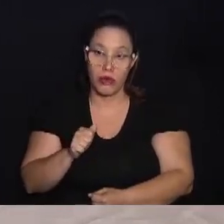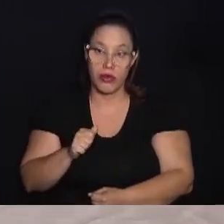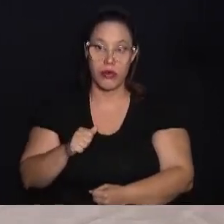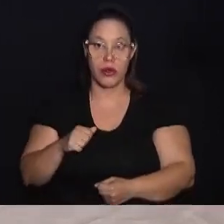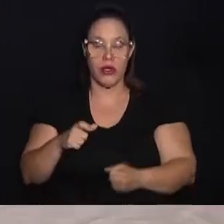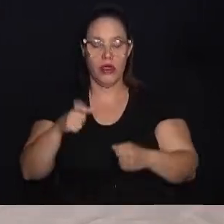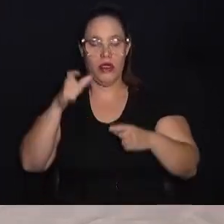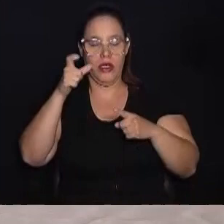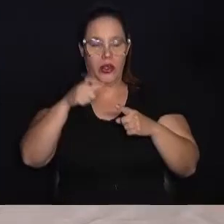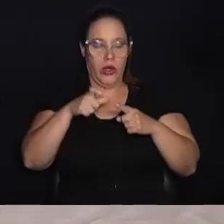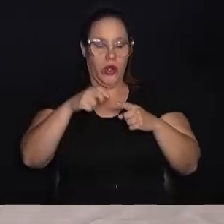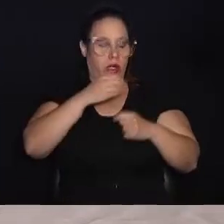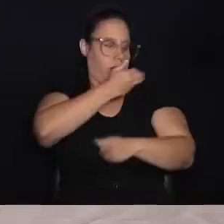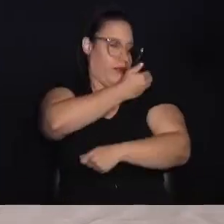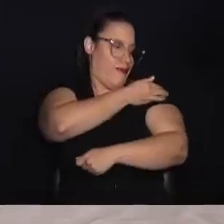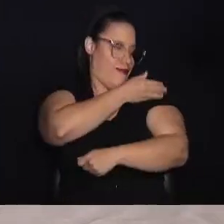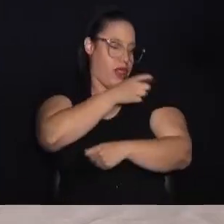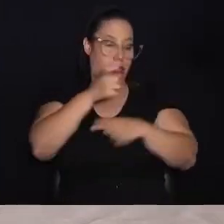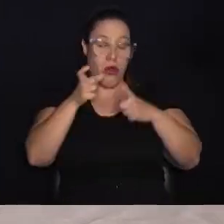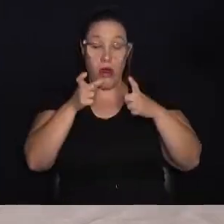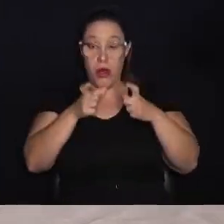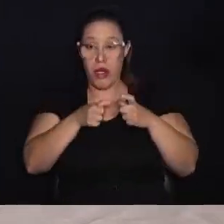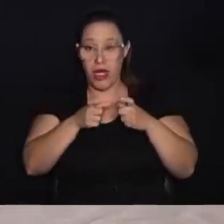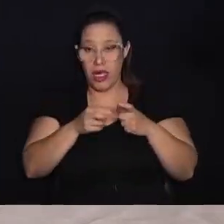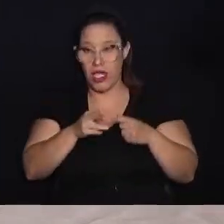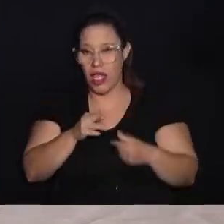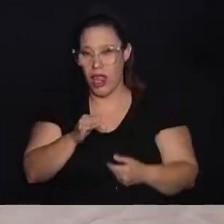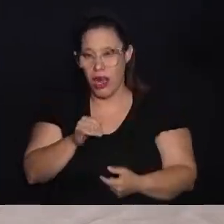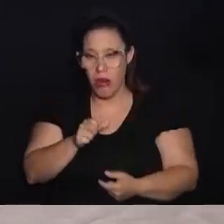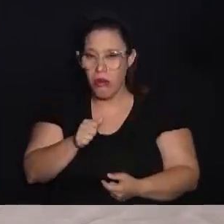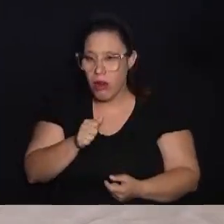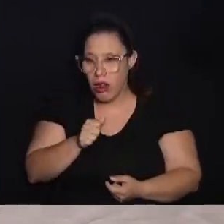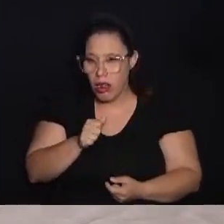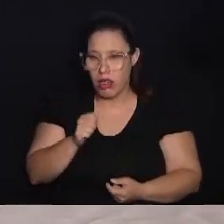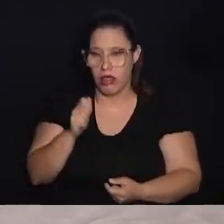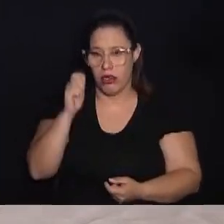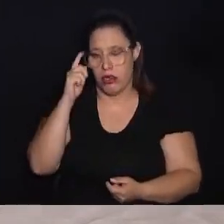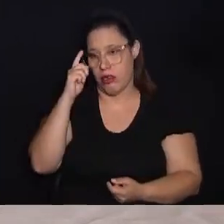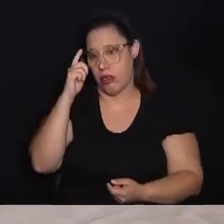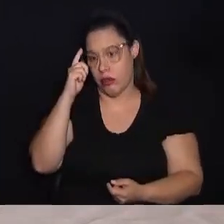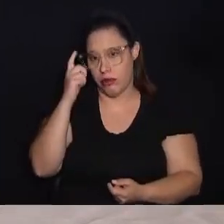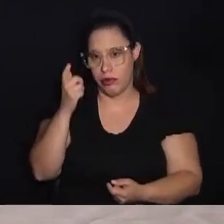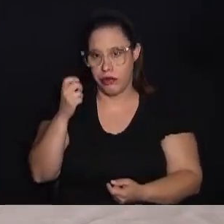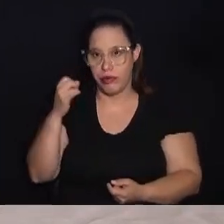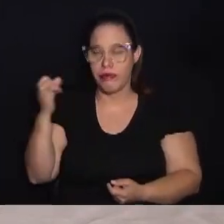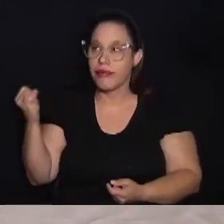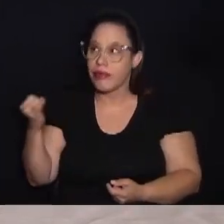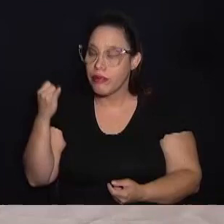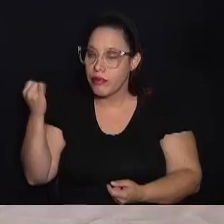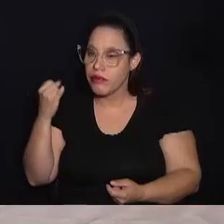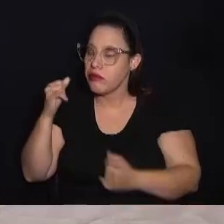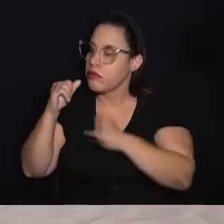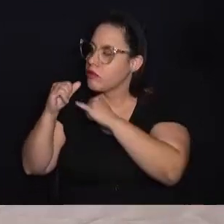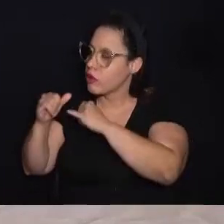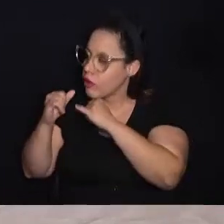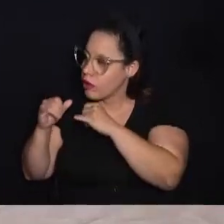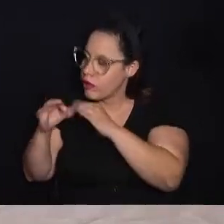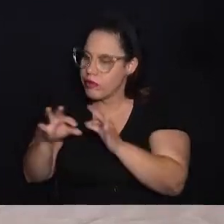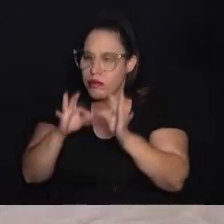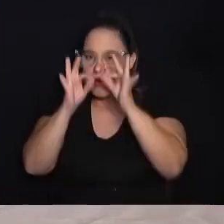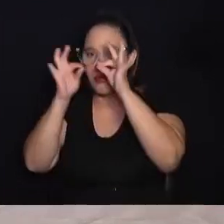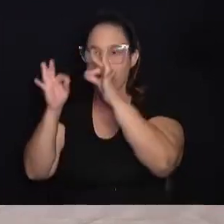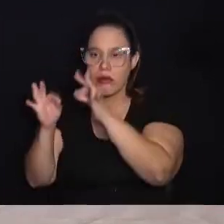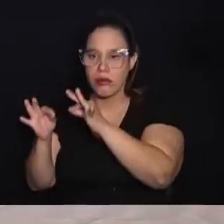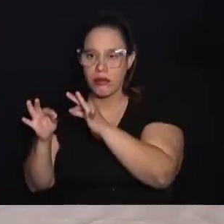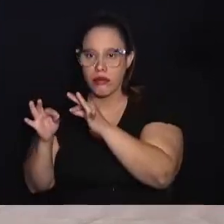está com aquele preconceito com as pequenas marcas, fala, essa marca é desconhecida. Então, é importante dizer para o espectador, né? Teste, né?